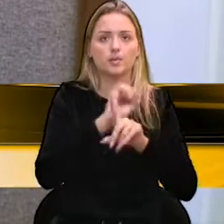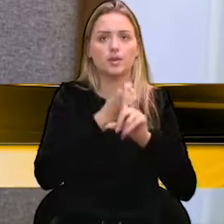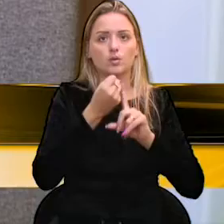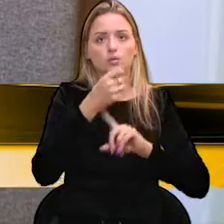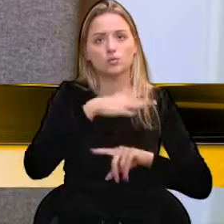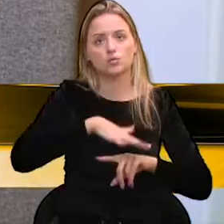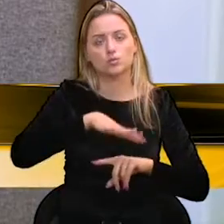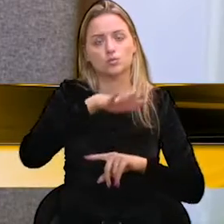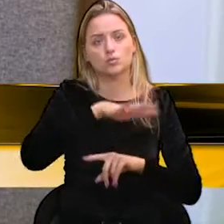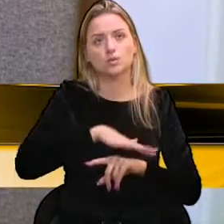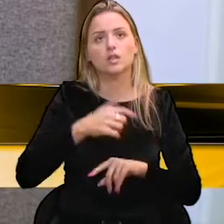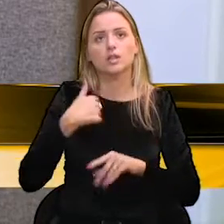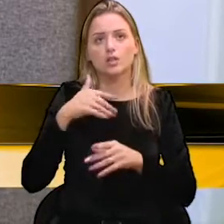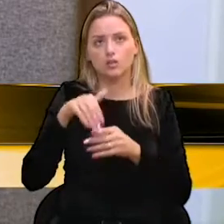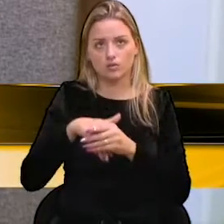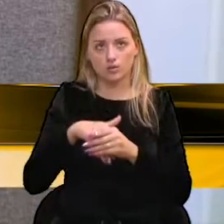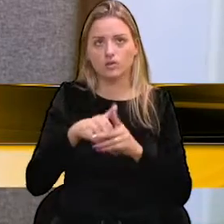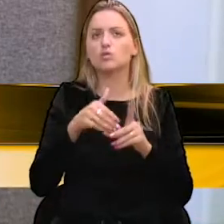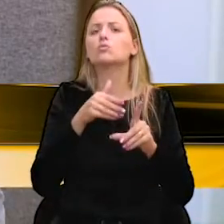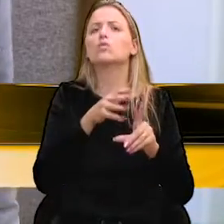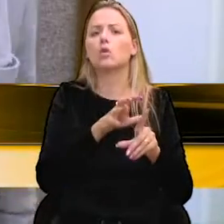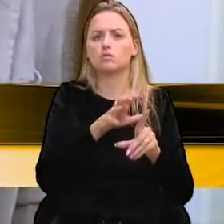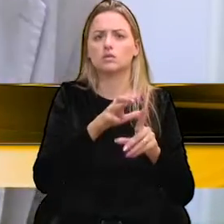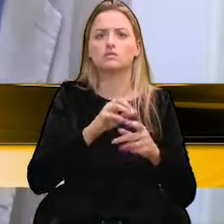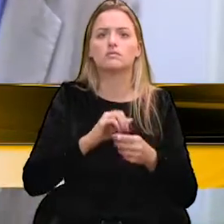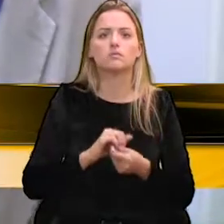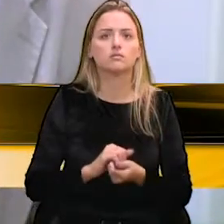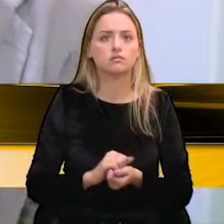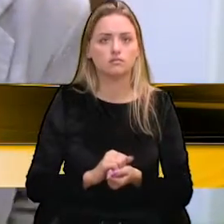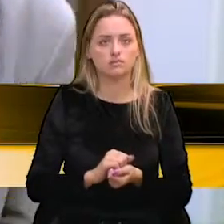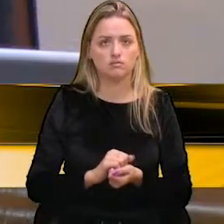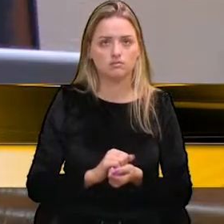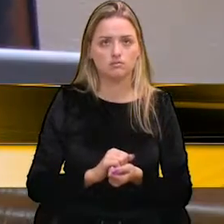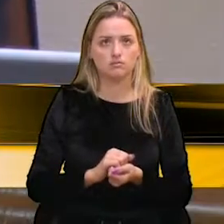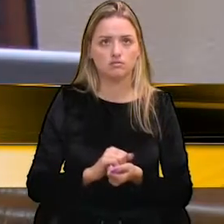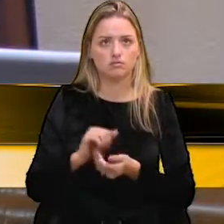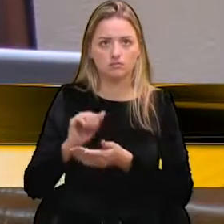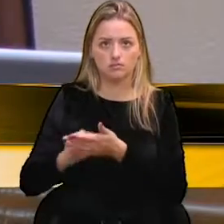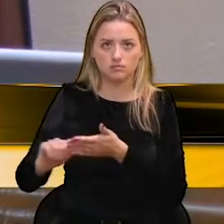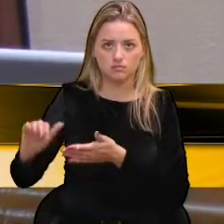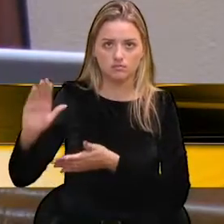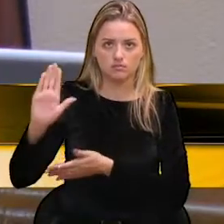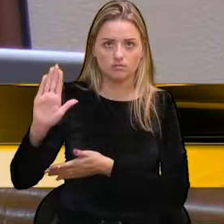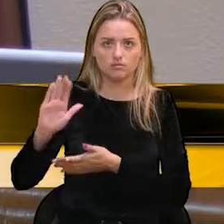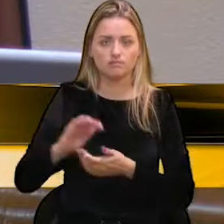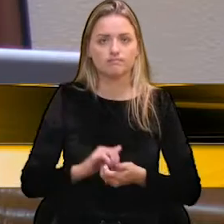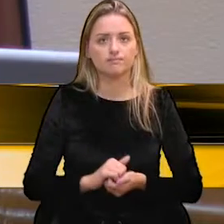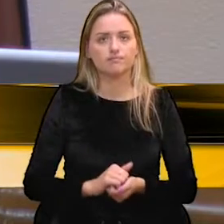aí, eu vou votar pela contrariedade. Declarar meu voto, senhor presidente.